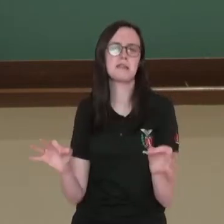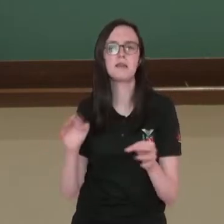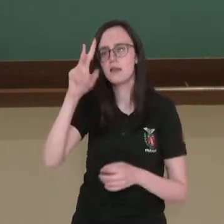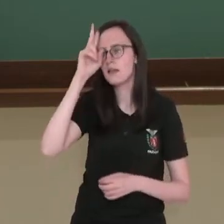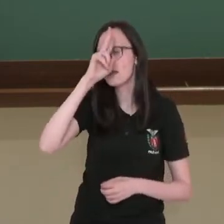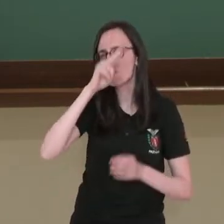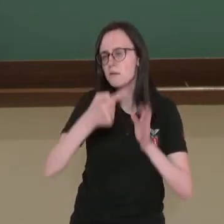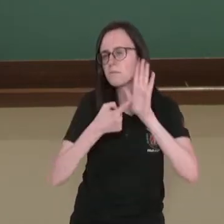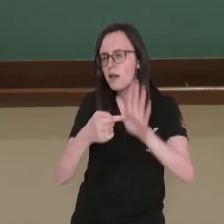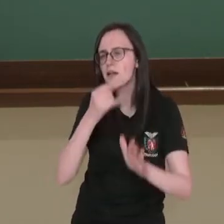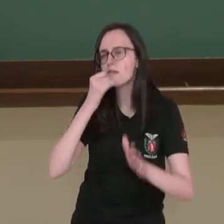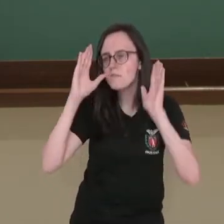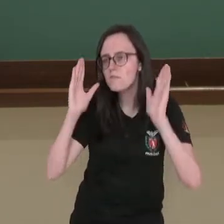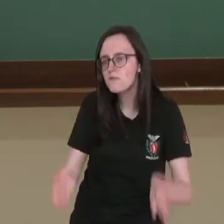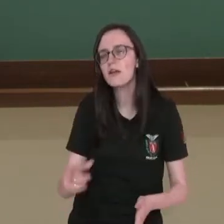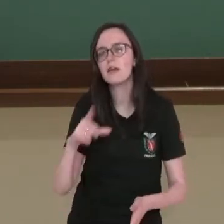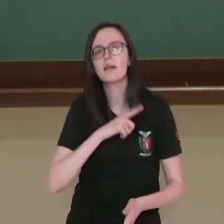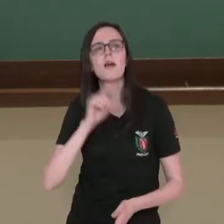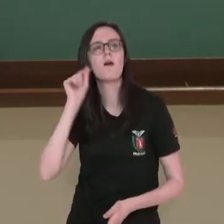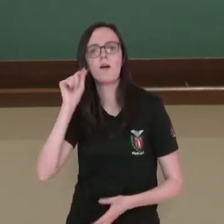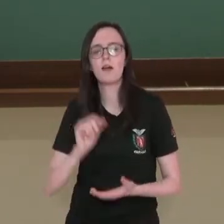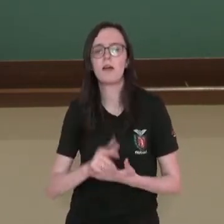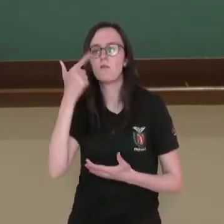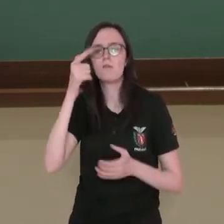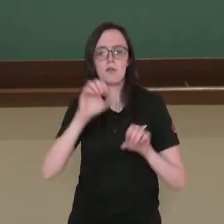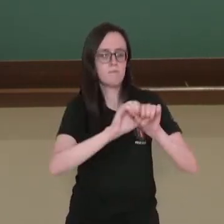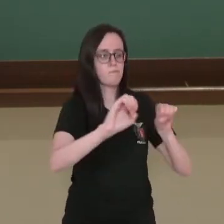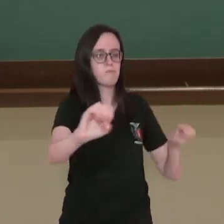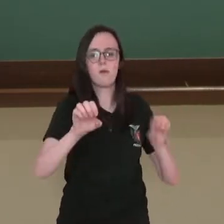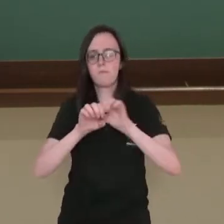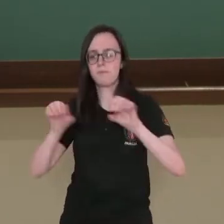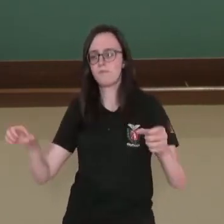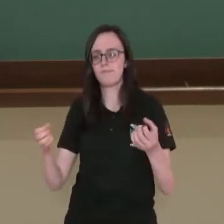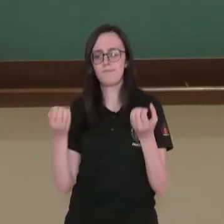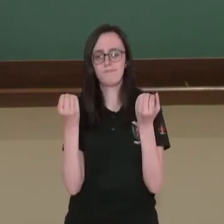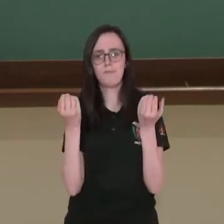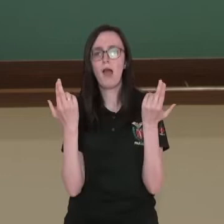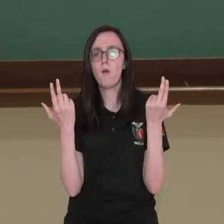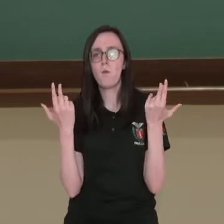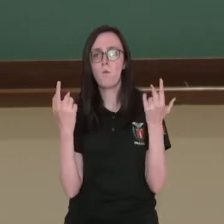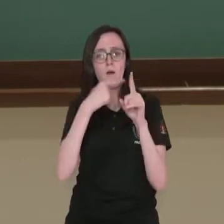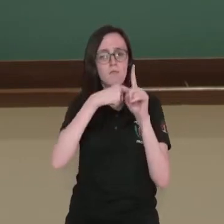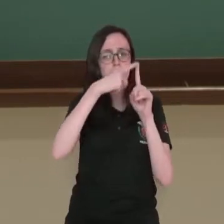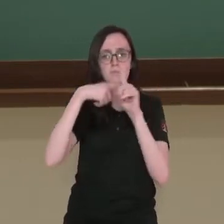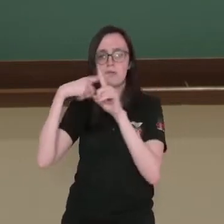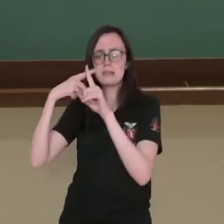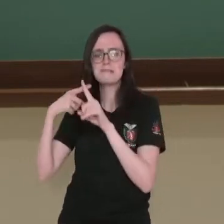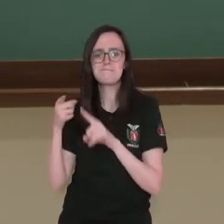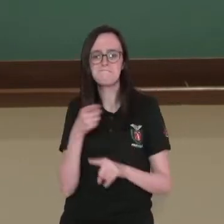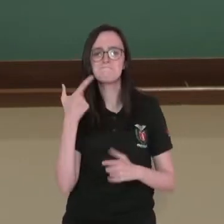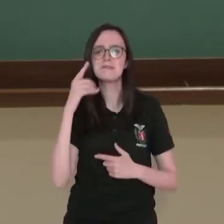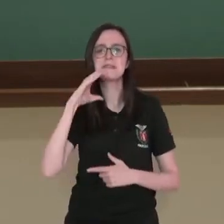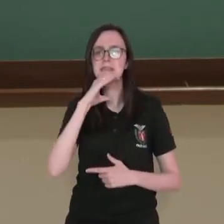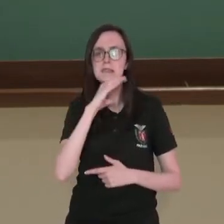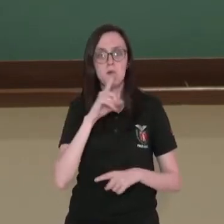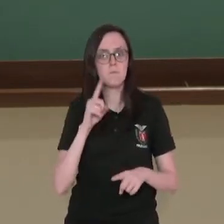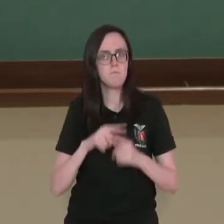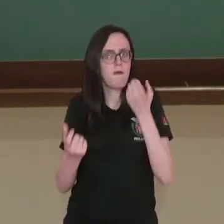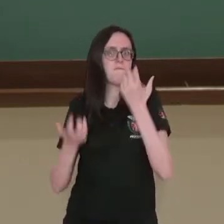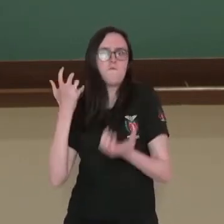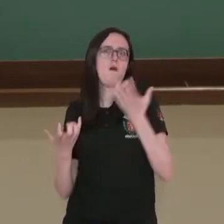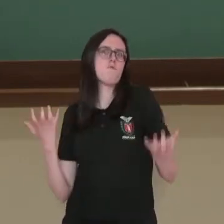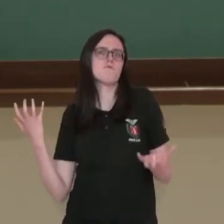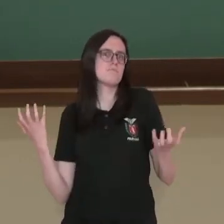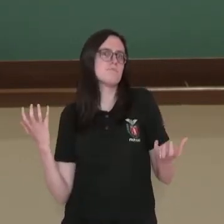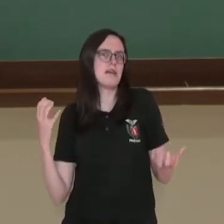do exemplo? Eu pego duas brasas, não tem calor entre eles. Mas uma brasa, pode pensar, professor, mas a brasa está pegando